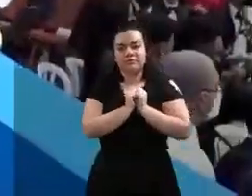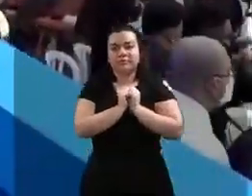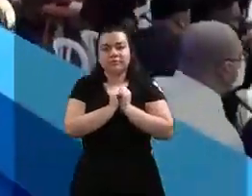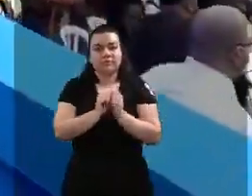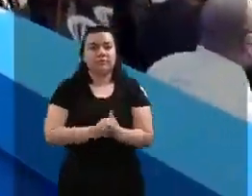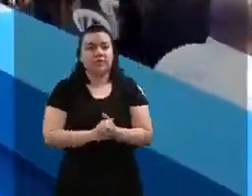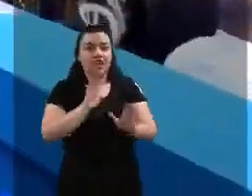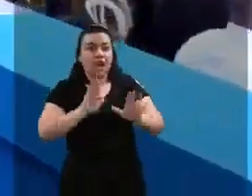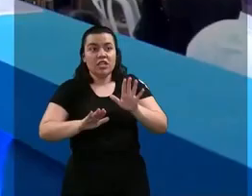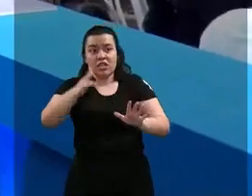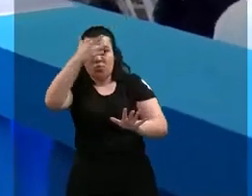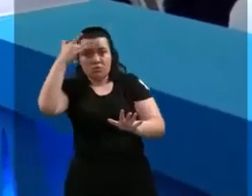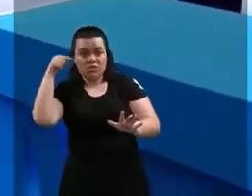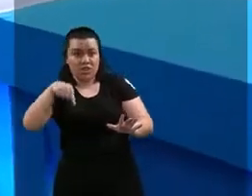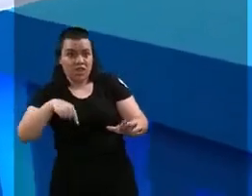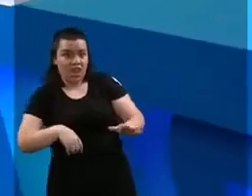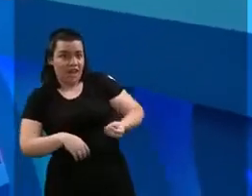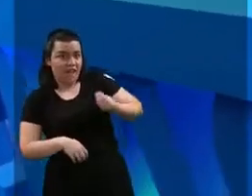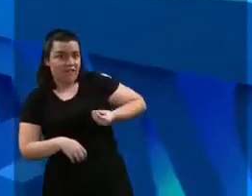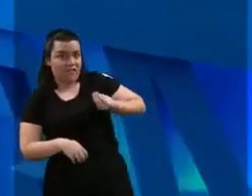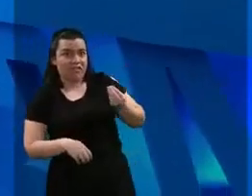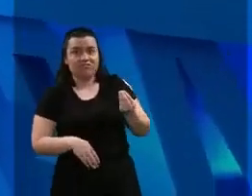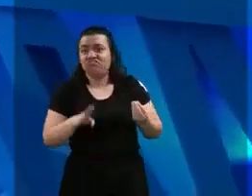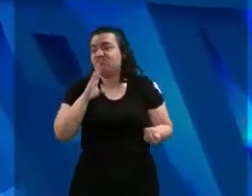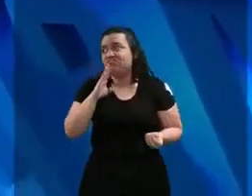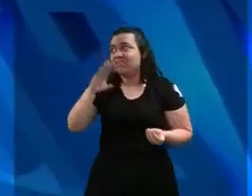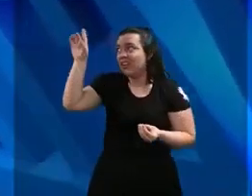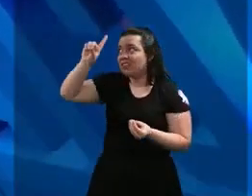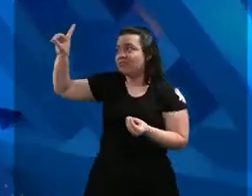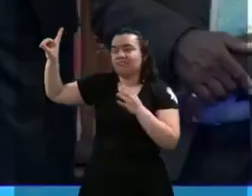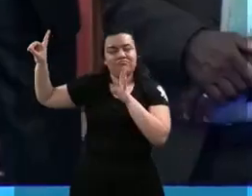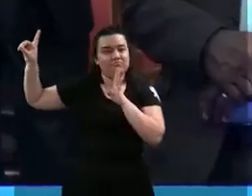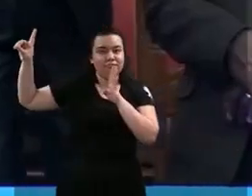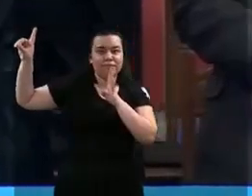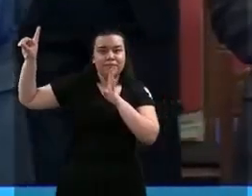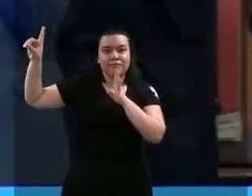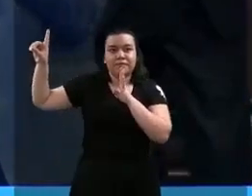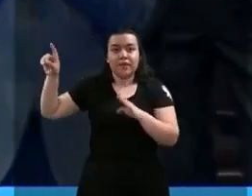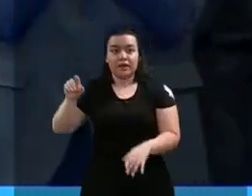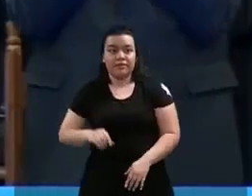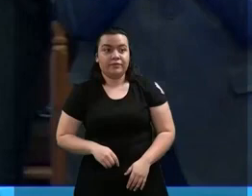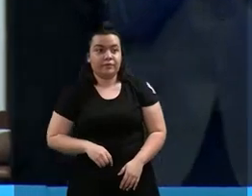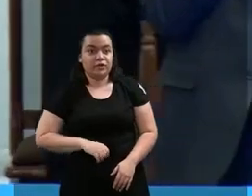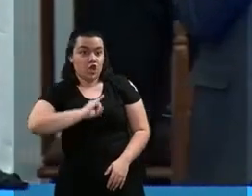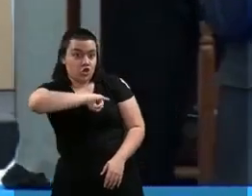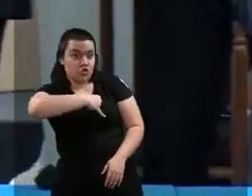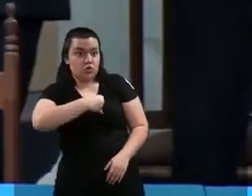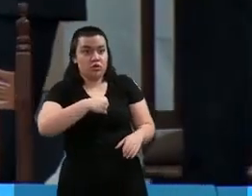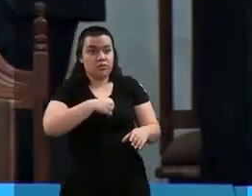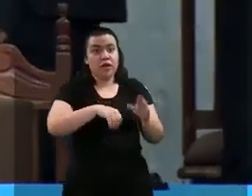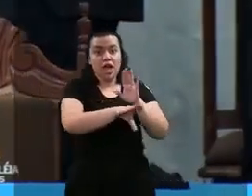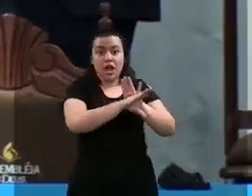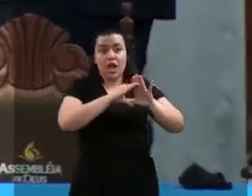conhecem quem eu sou. Sabem quem eu sou? Em João capítulo 1, eu sou